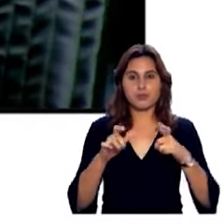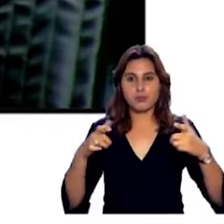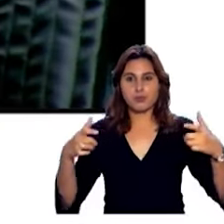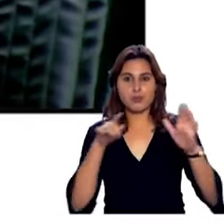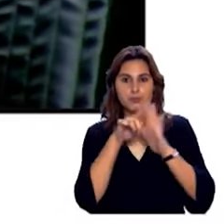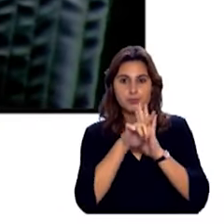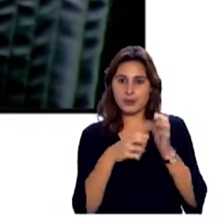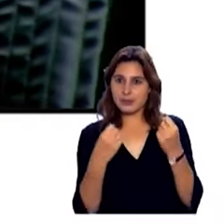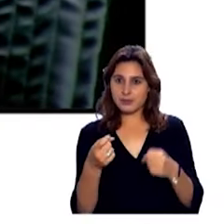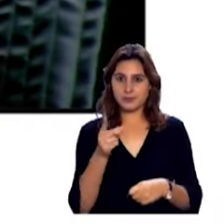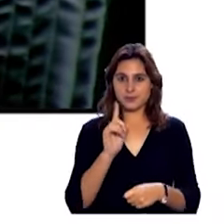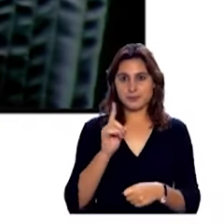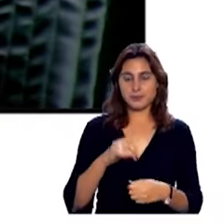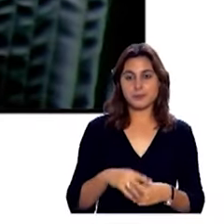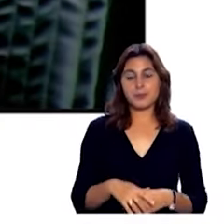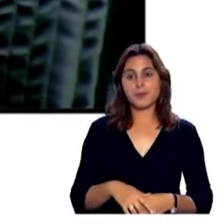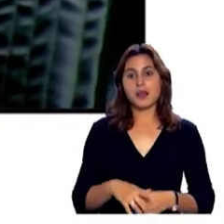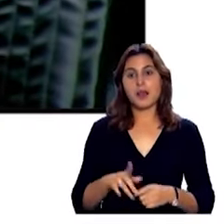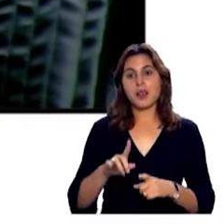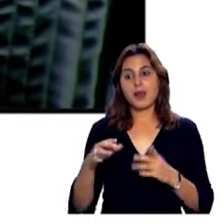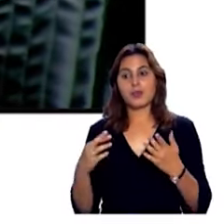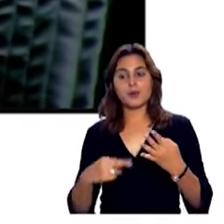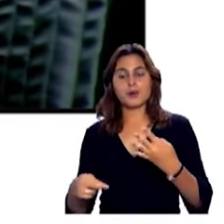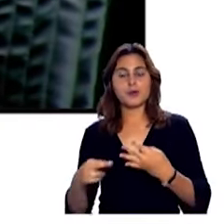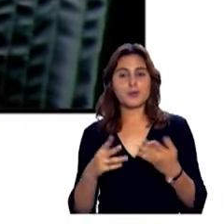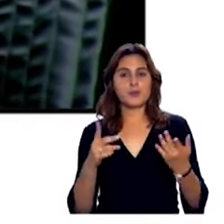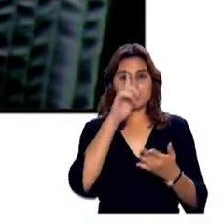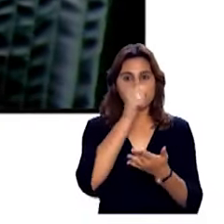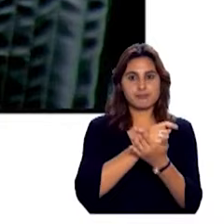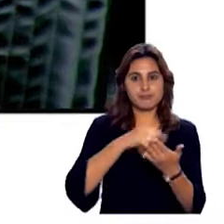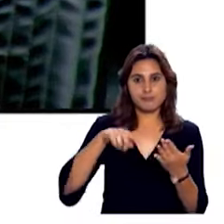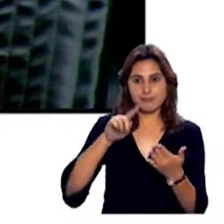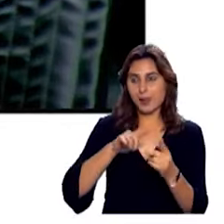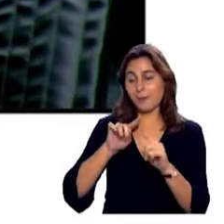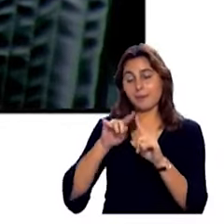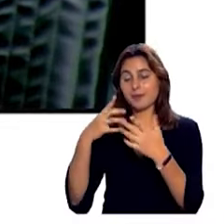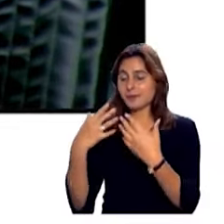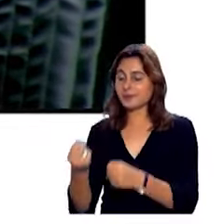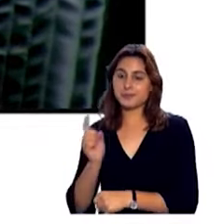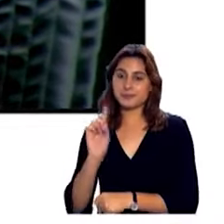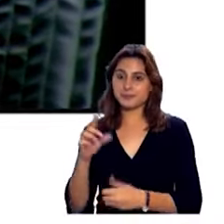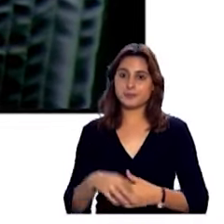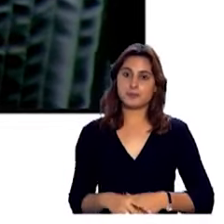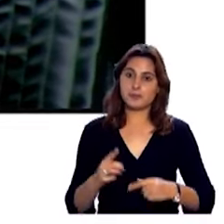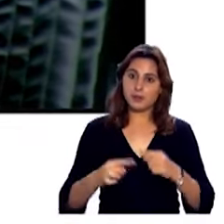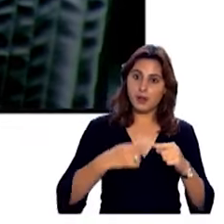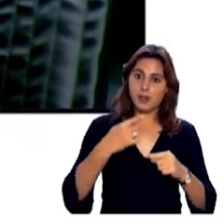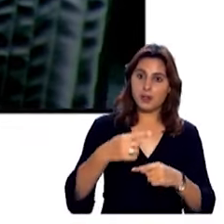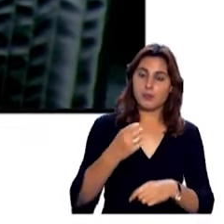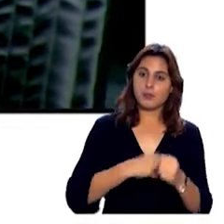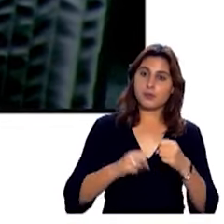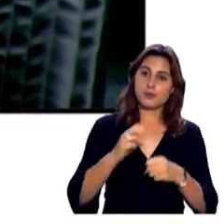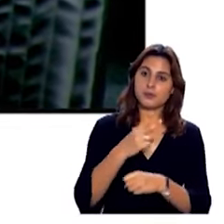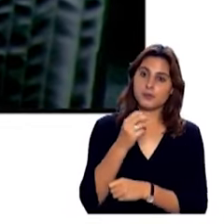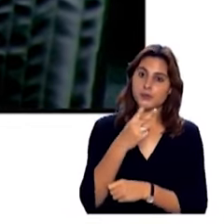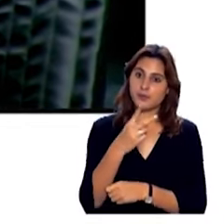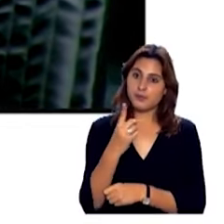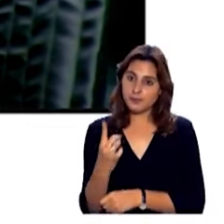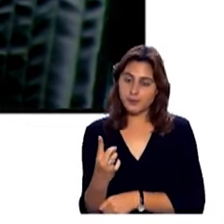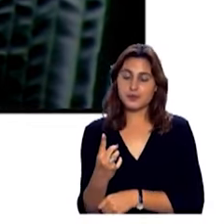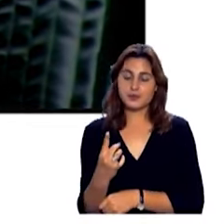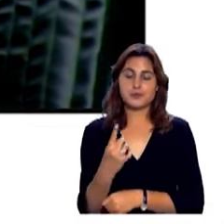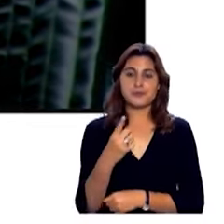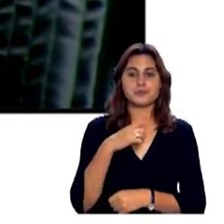né dos dos recursos de cassação na França rejeitado depois em 2021 que gerou um um pequeno uma pequena